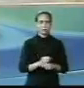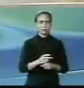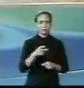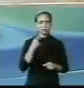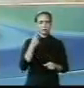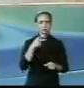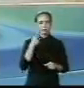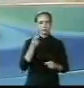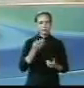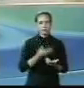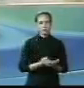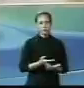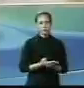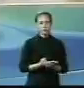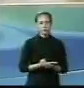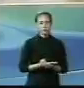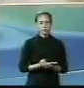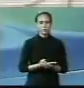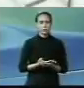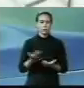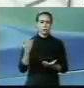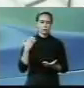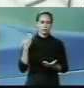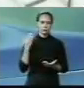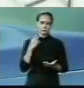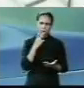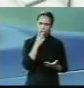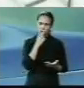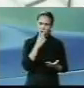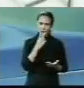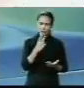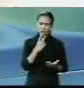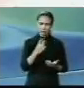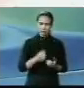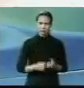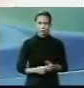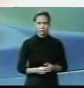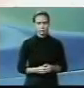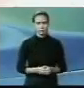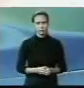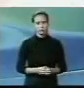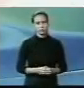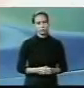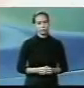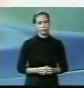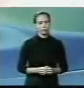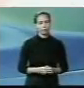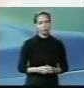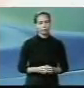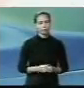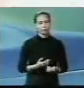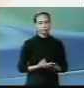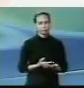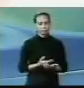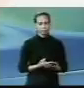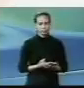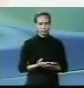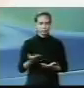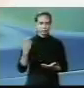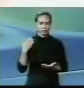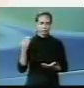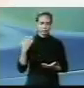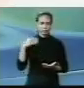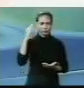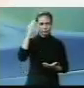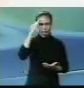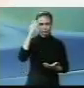vamos fazer uma revisão, né? Vamos à revisão? Vamos acompanhar no slide então o que a gente viu na aula passada. Então veja só, na aula anterior nós